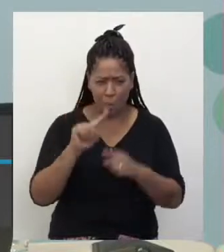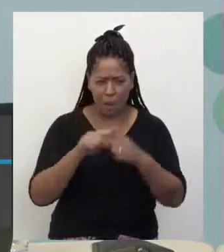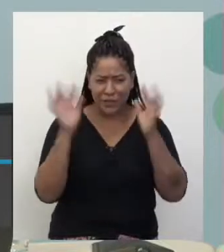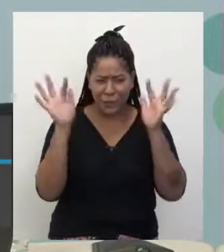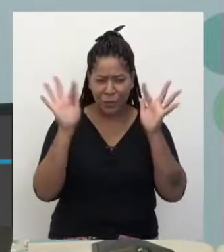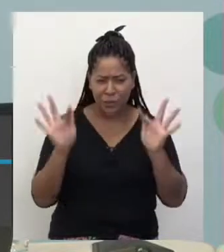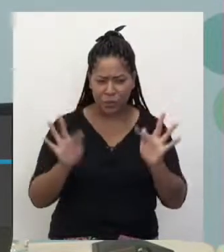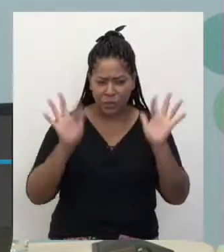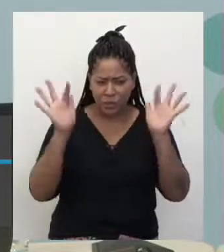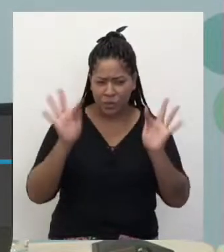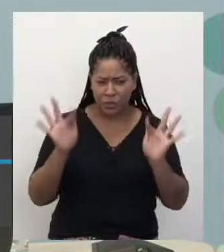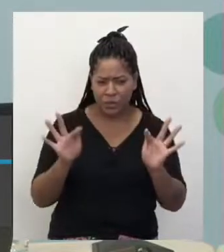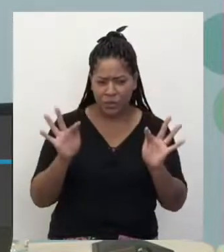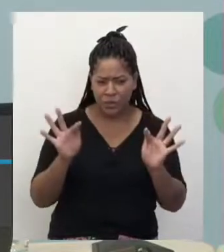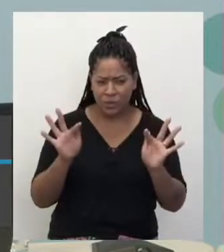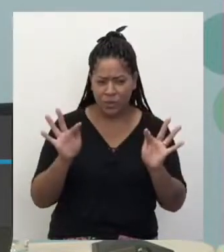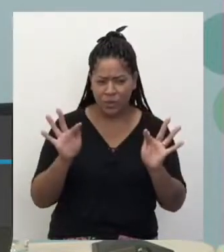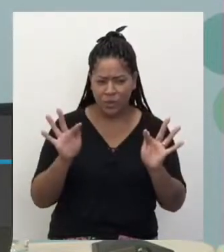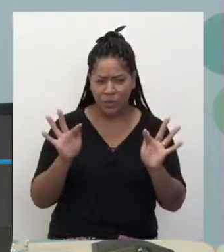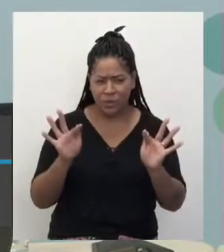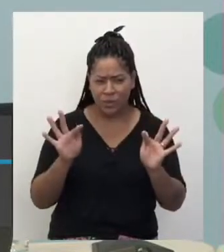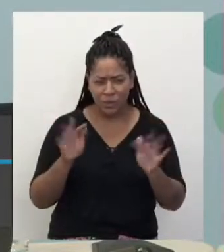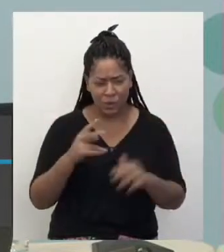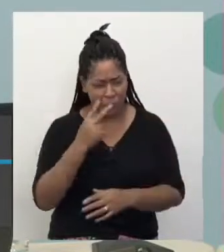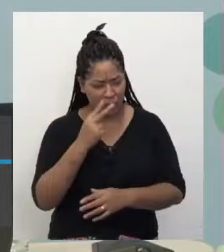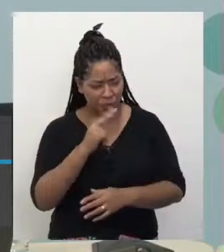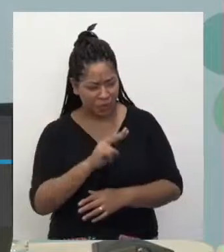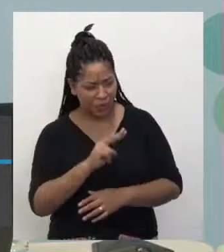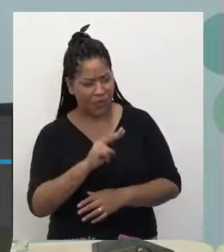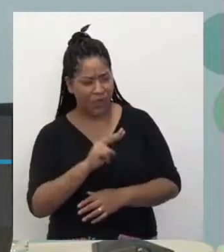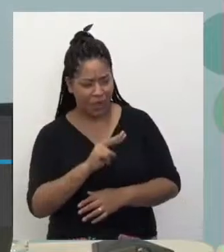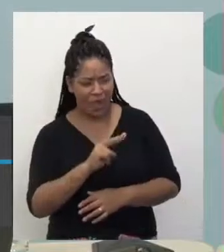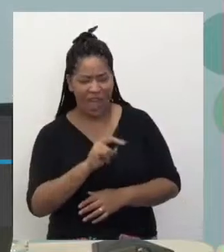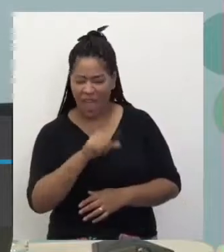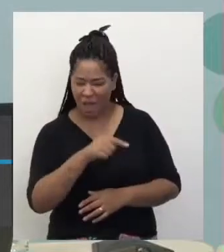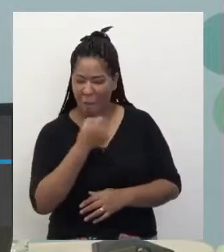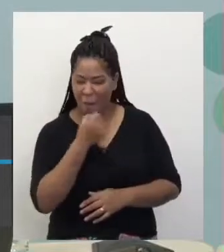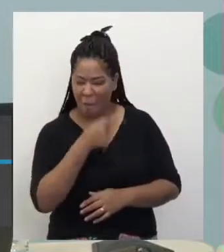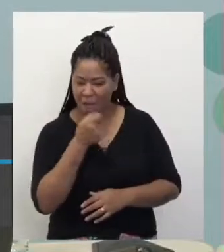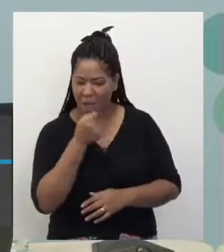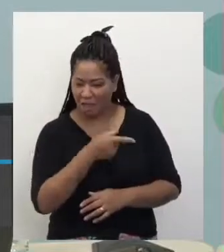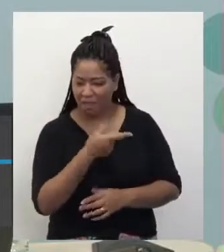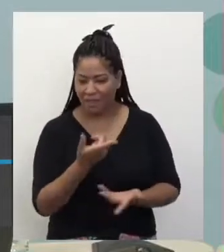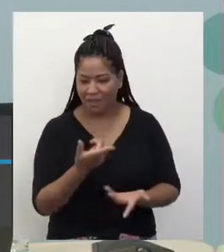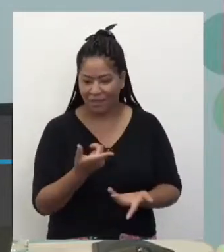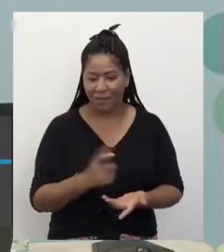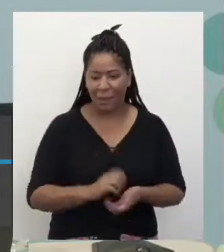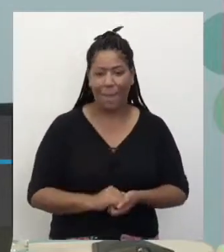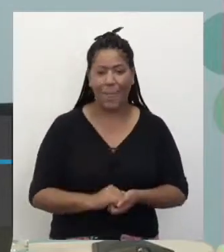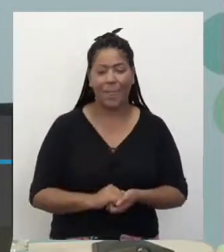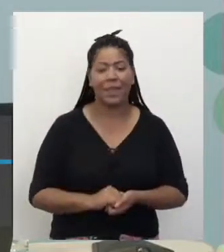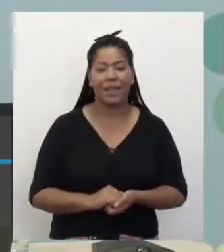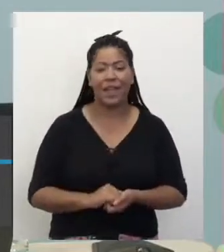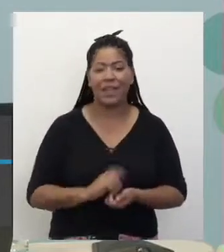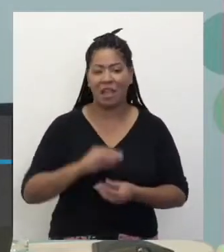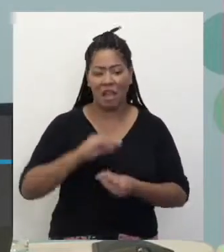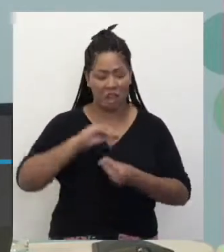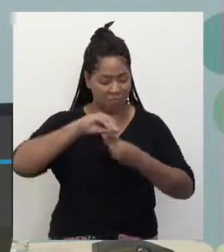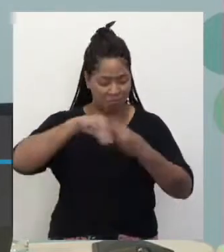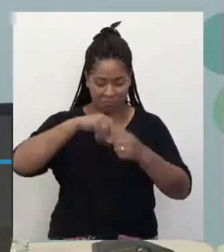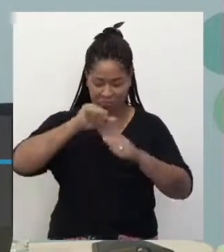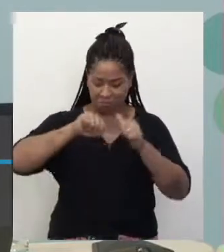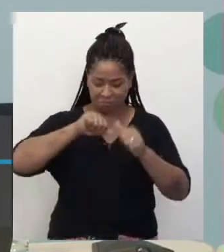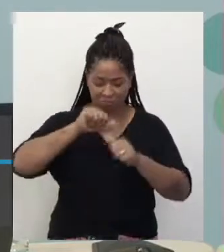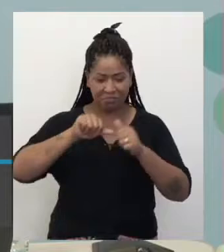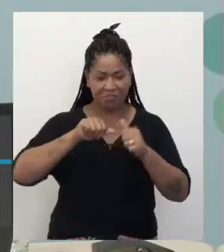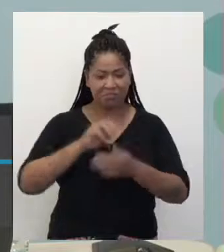bem. Então, assim, a ironia que apresenta, né? É bem legal. E essa questão do misto, né? Tanto o